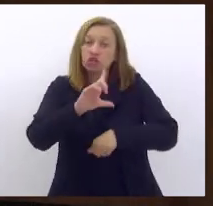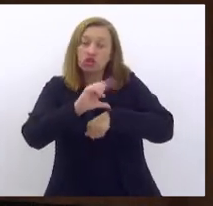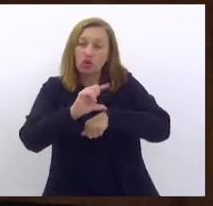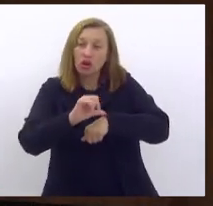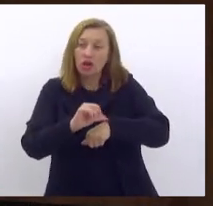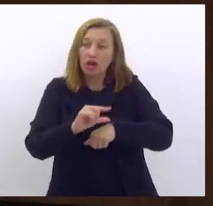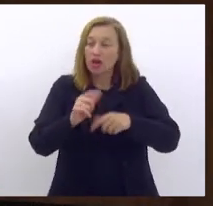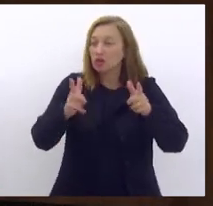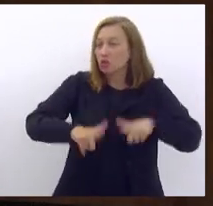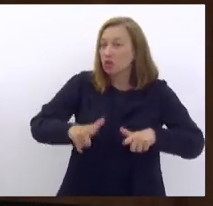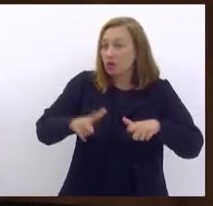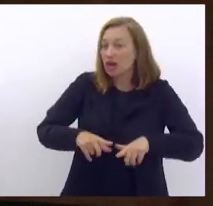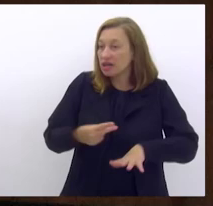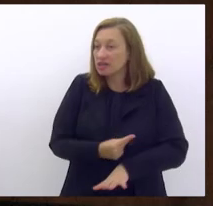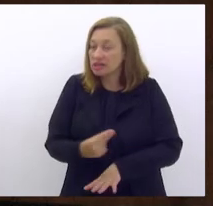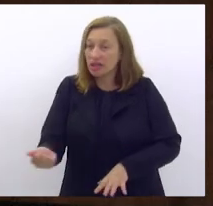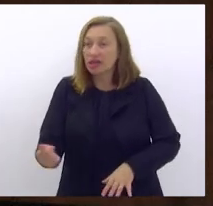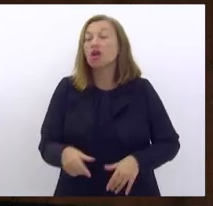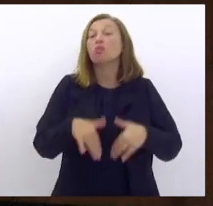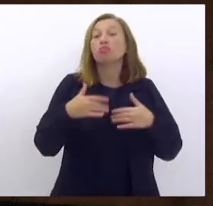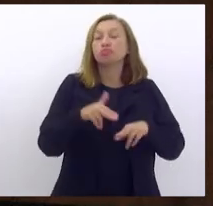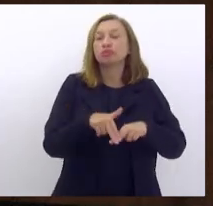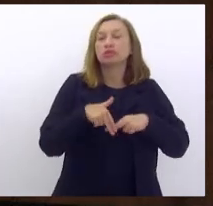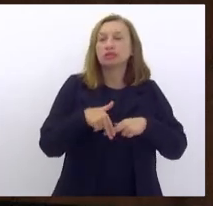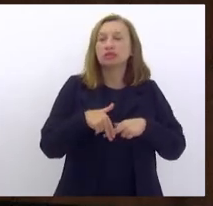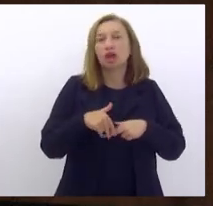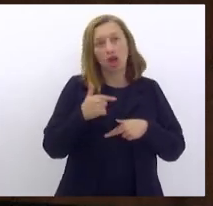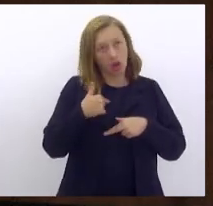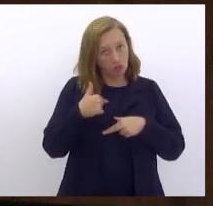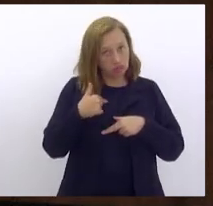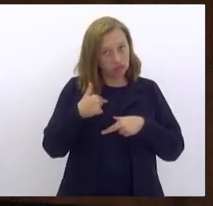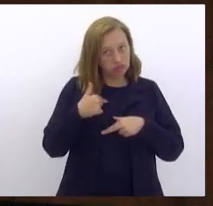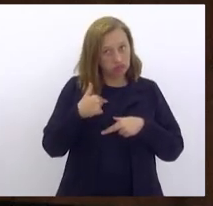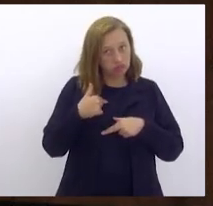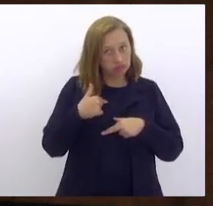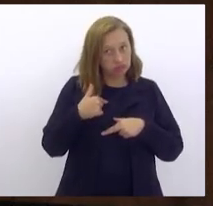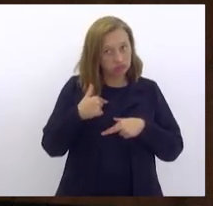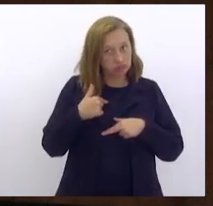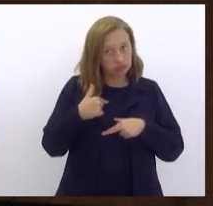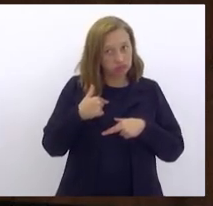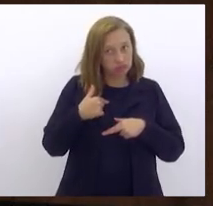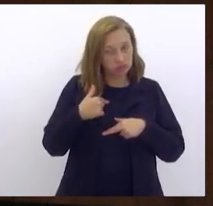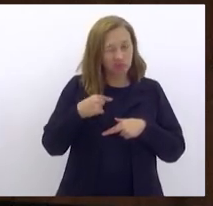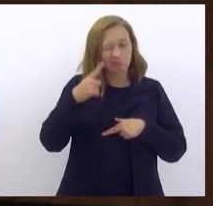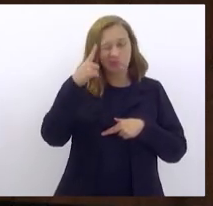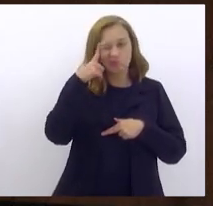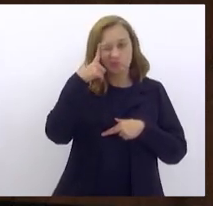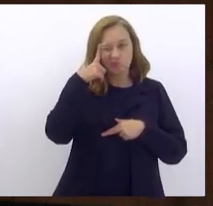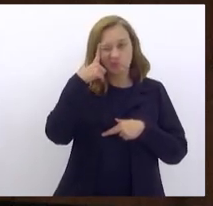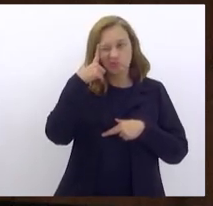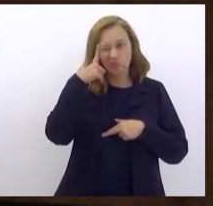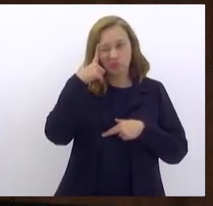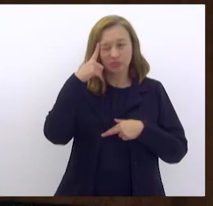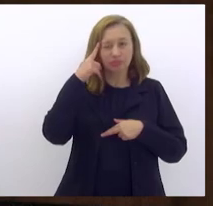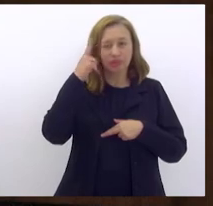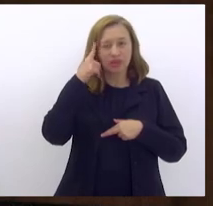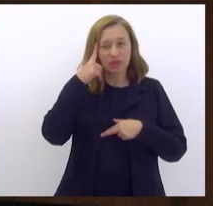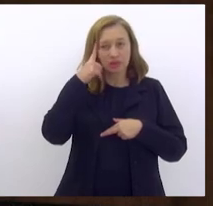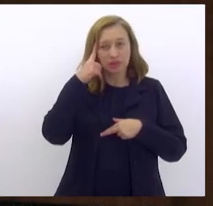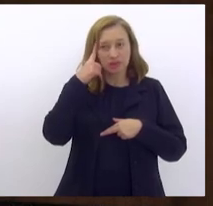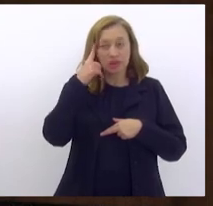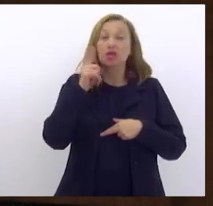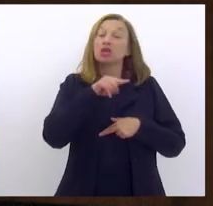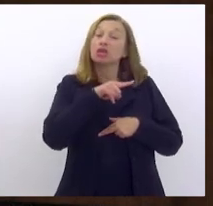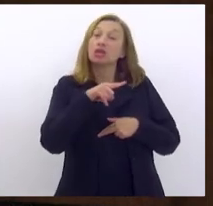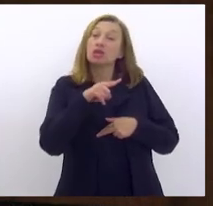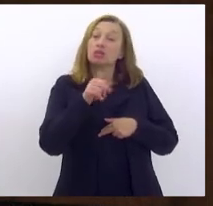local de onde eles saem. Portanto, eu, se fosse raciocinar com a lógica de que